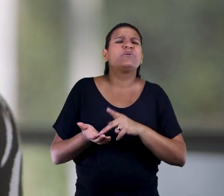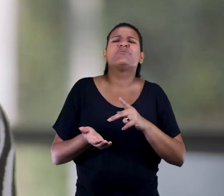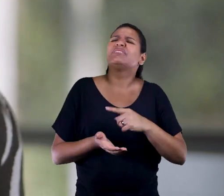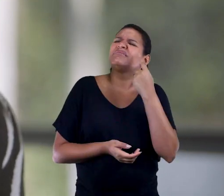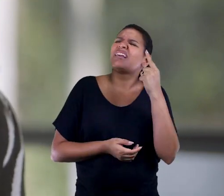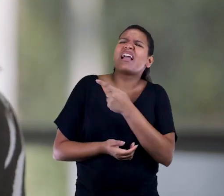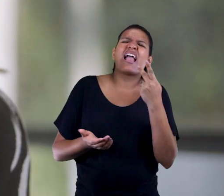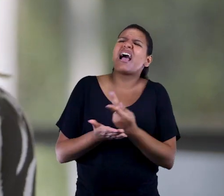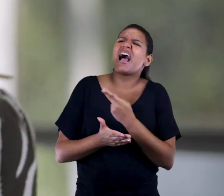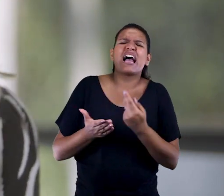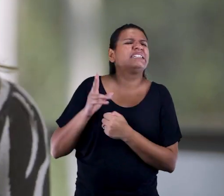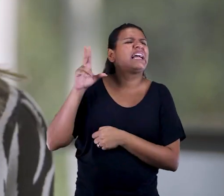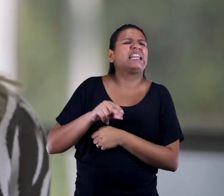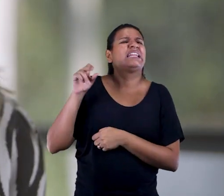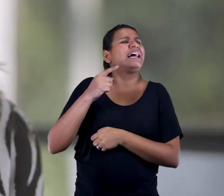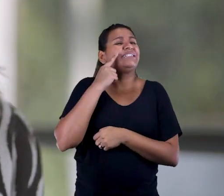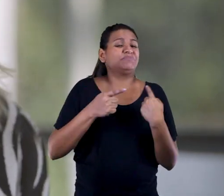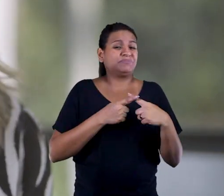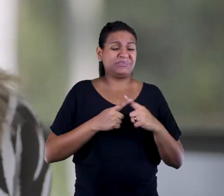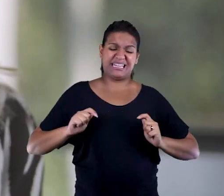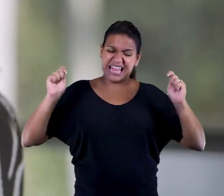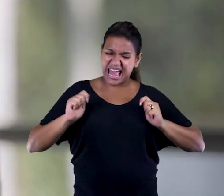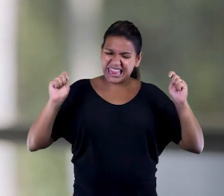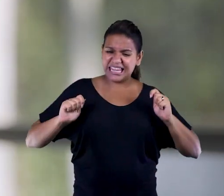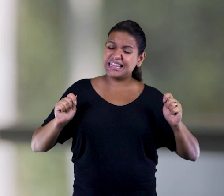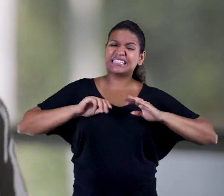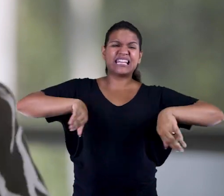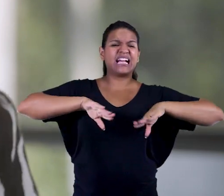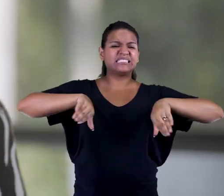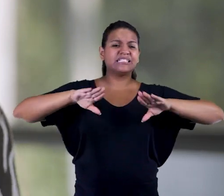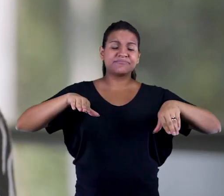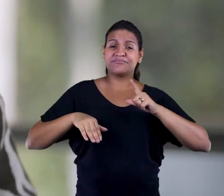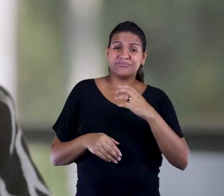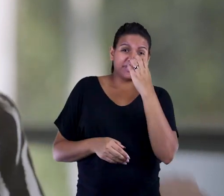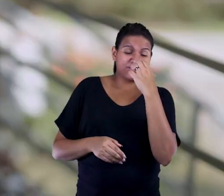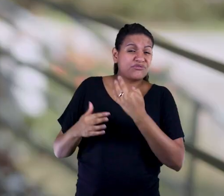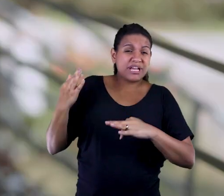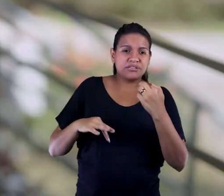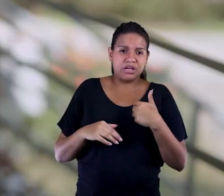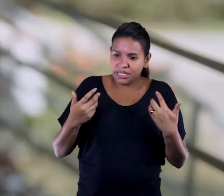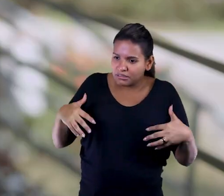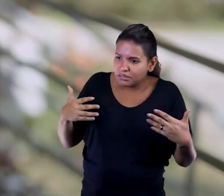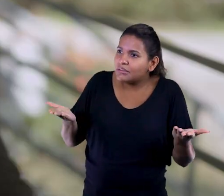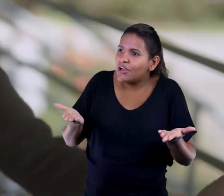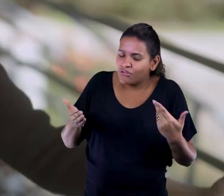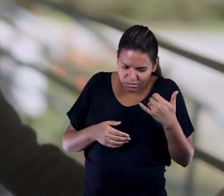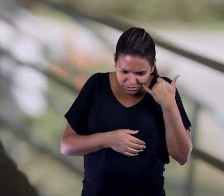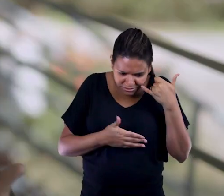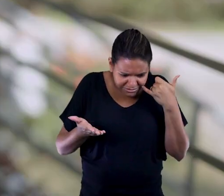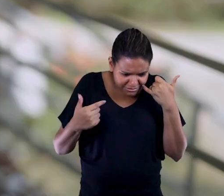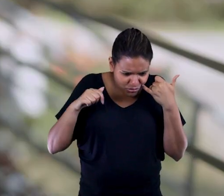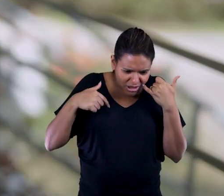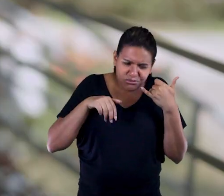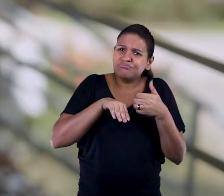foi uma arapuca, que eles queriam tirar os ativistas da porta para tirar os cachorros feridos. Fiquei desesperada e comecei a falar, gente, eu tô muito